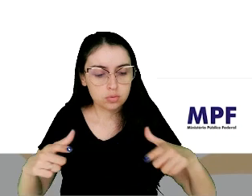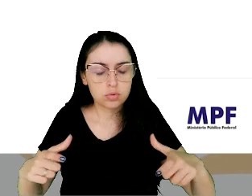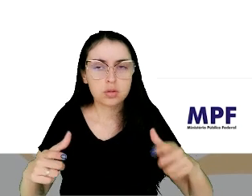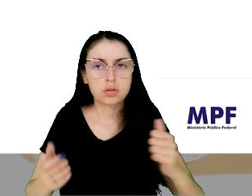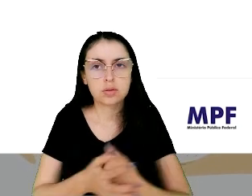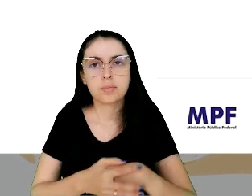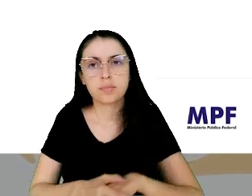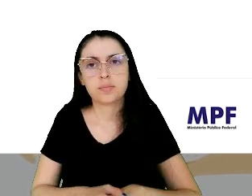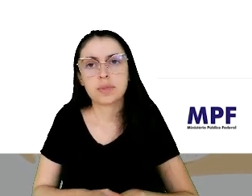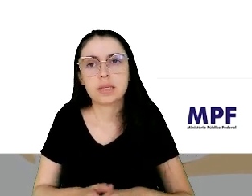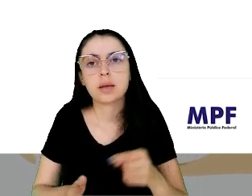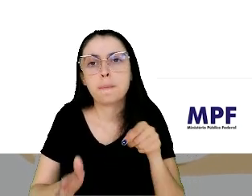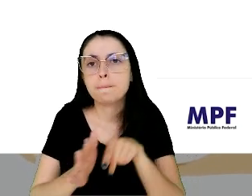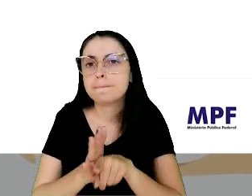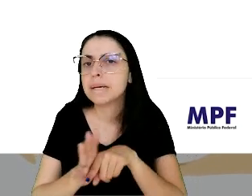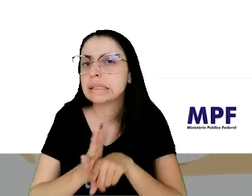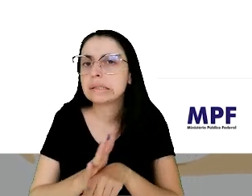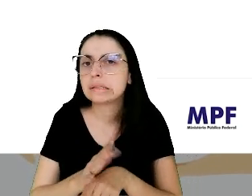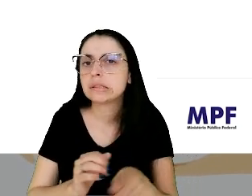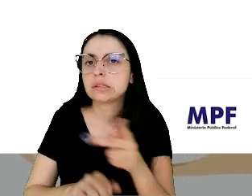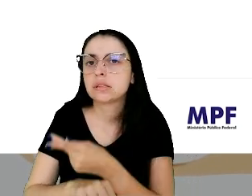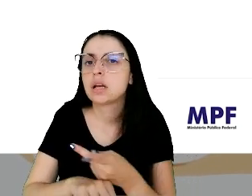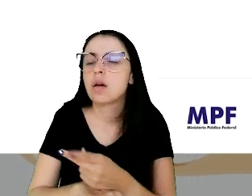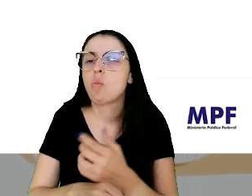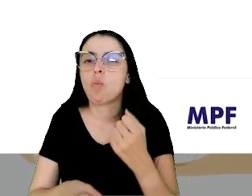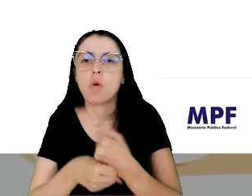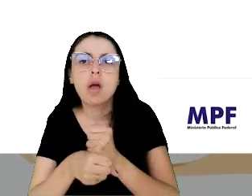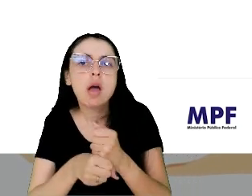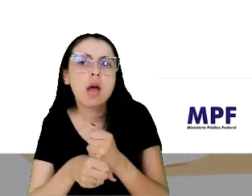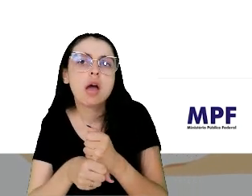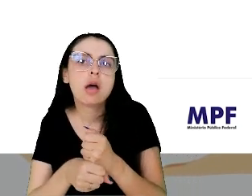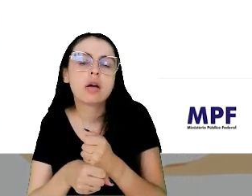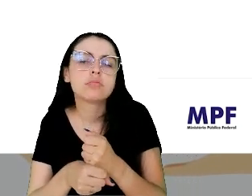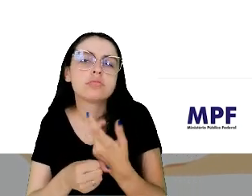pode pesquisar o ano, o semestre,